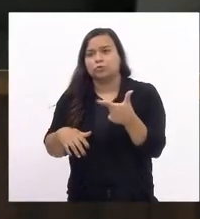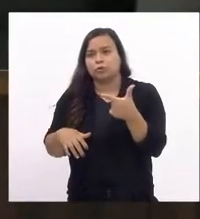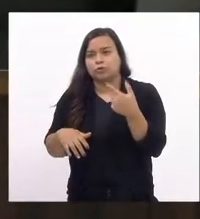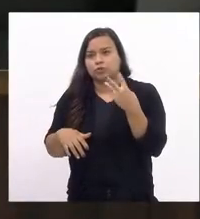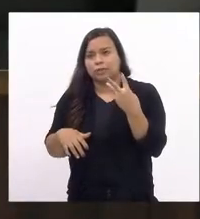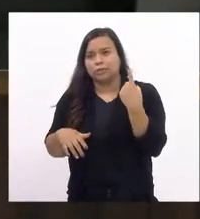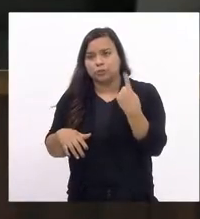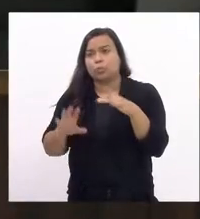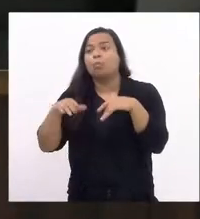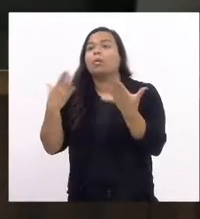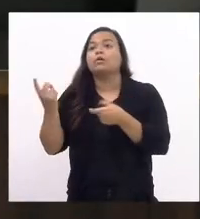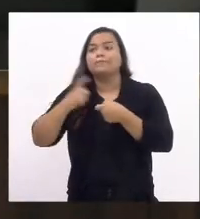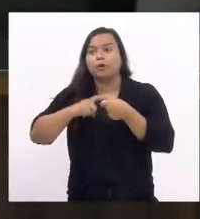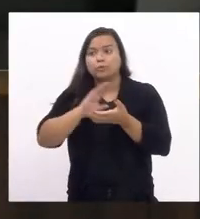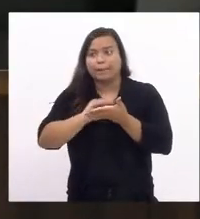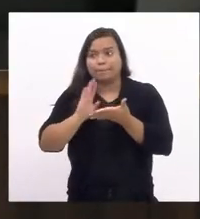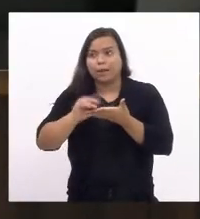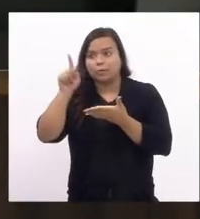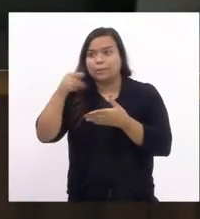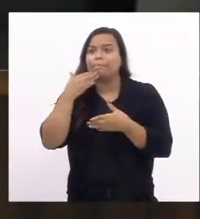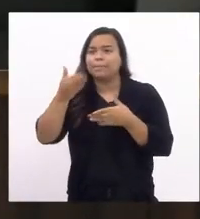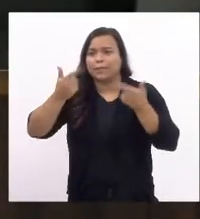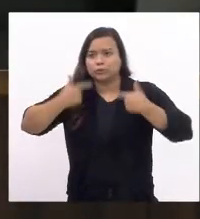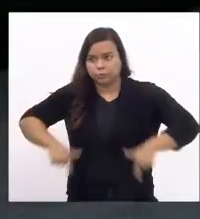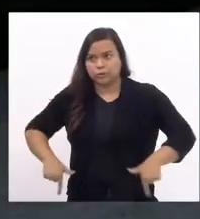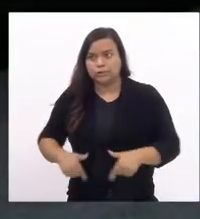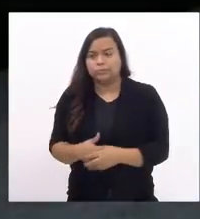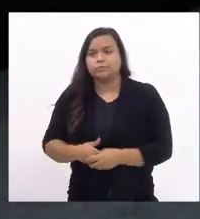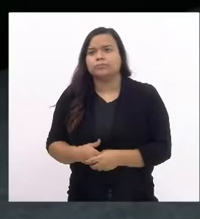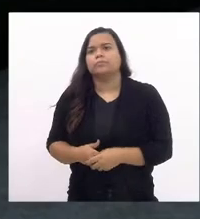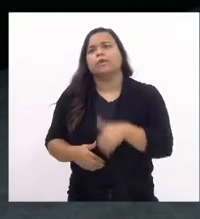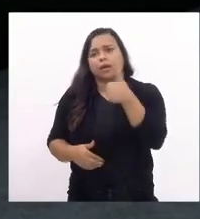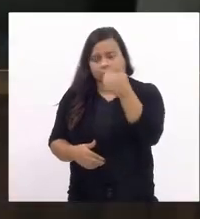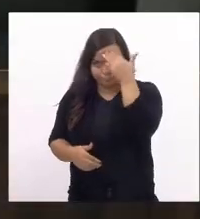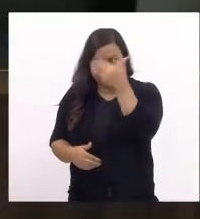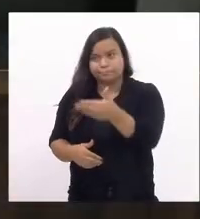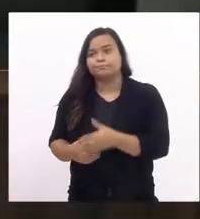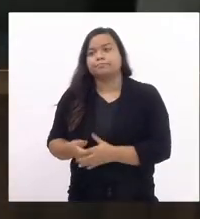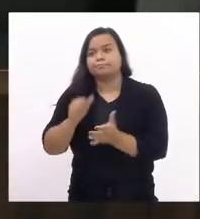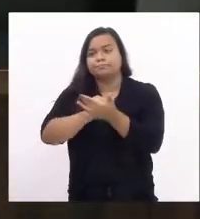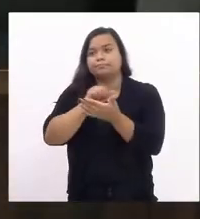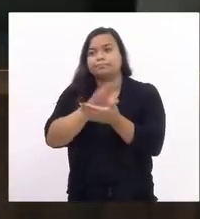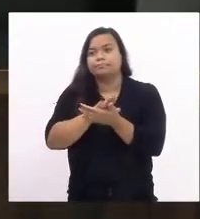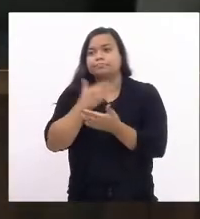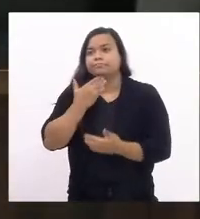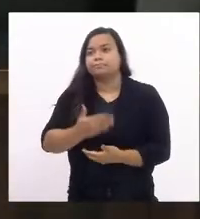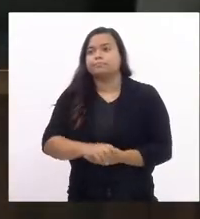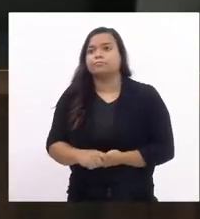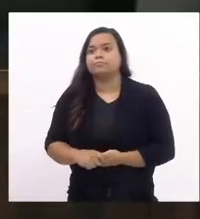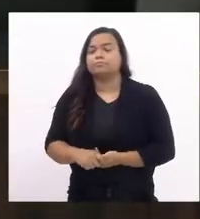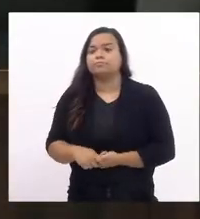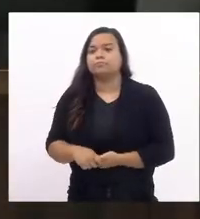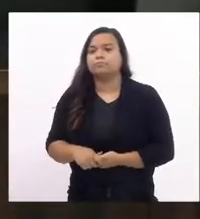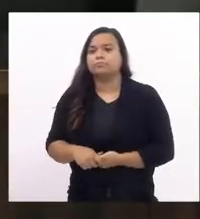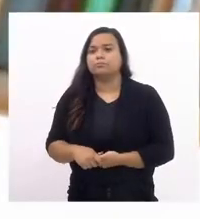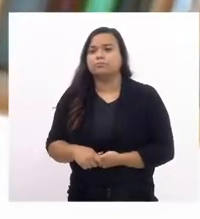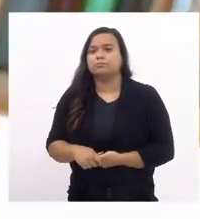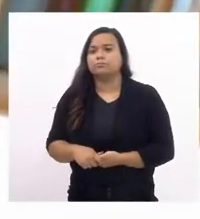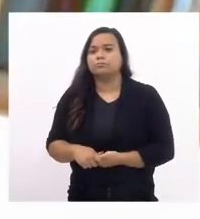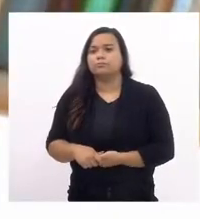Excelência poderá pedir abstenção. Está retirada a pergunta. Ah, desculpe, obrigado. Registrado. Está.